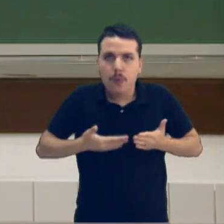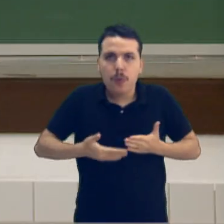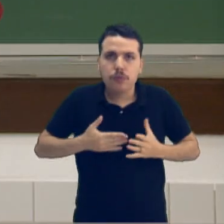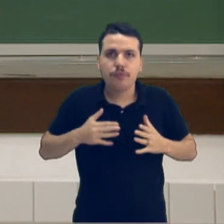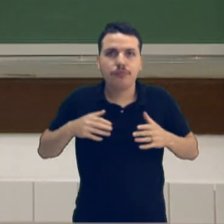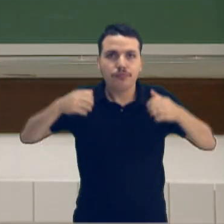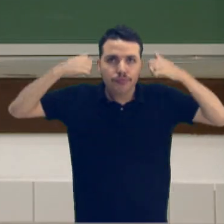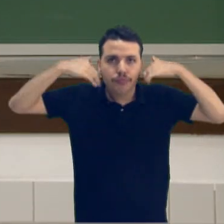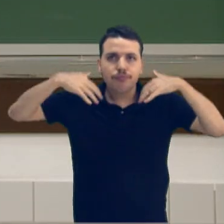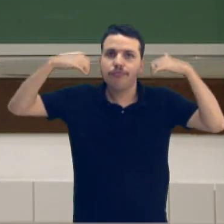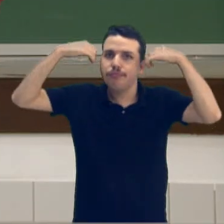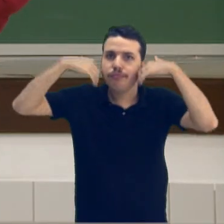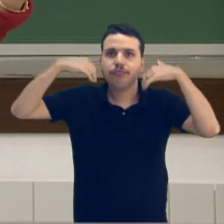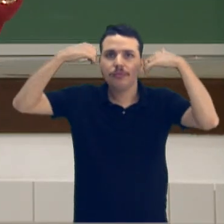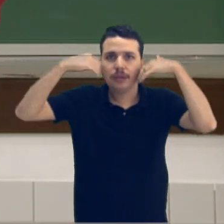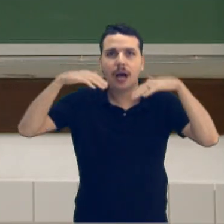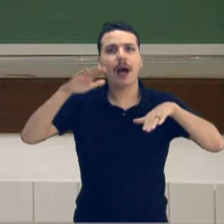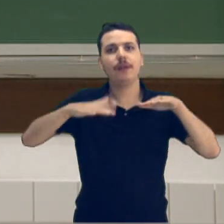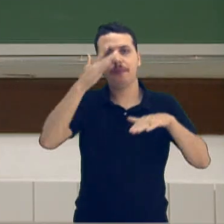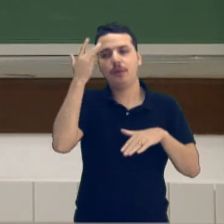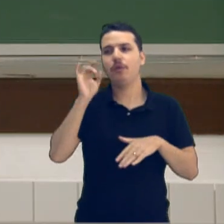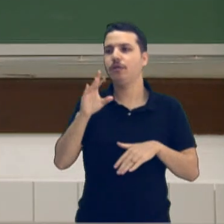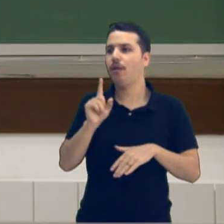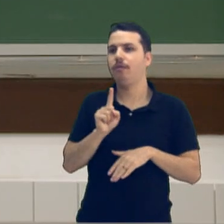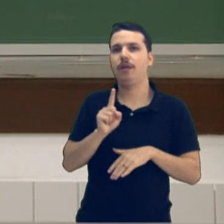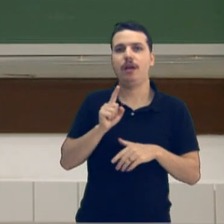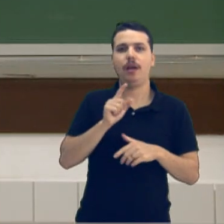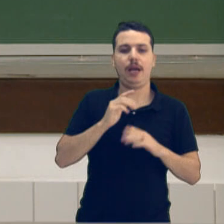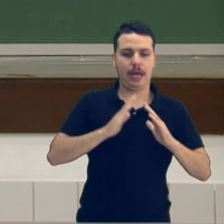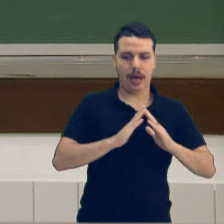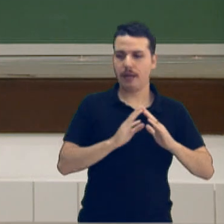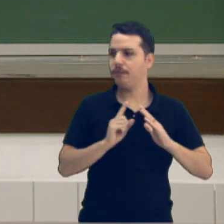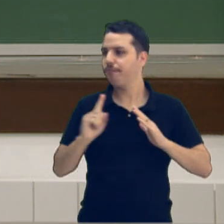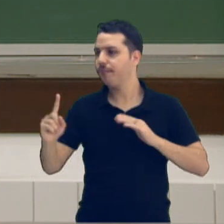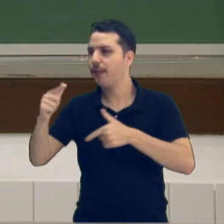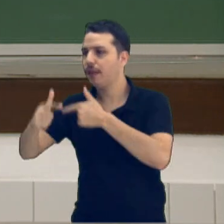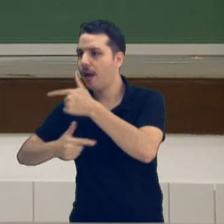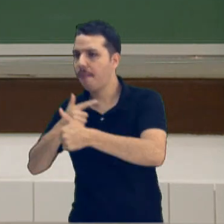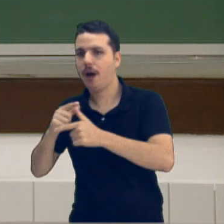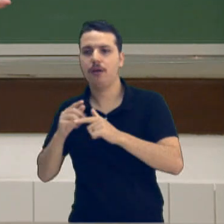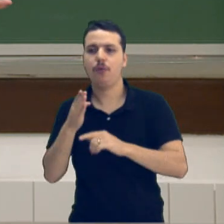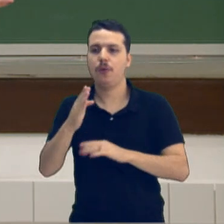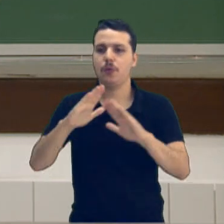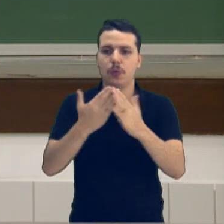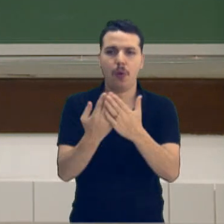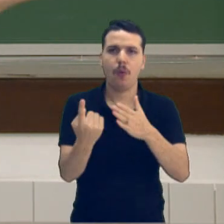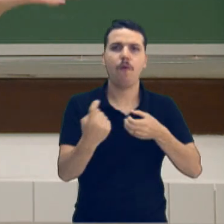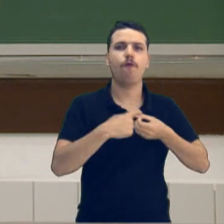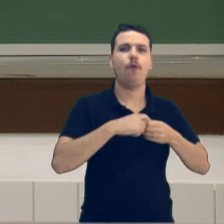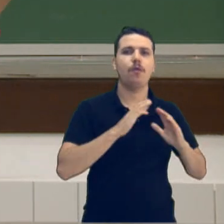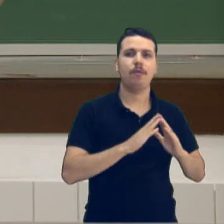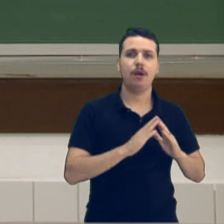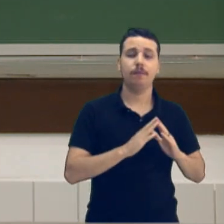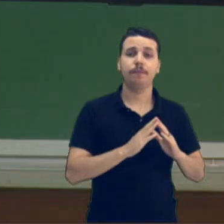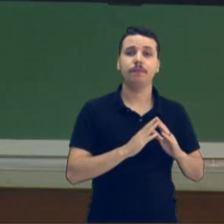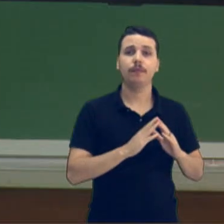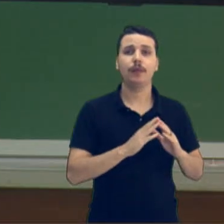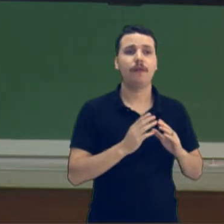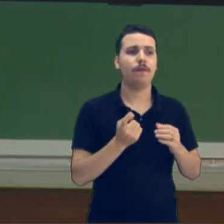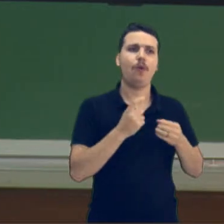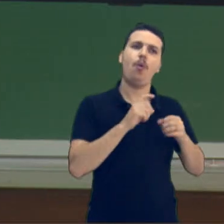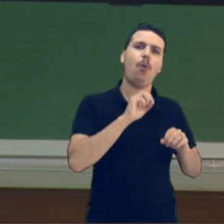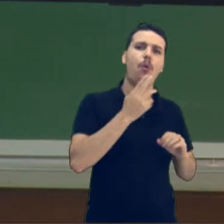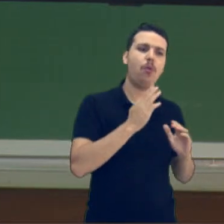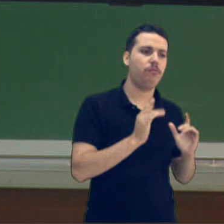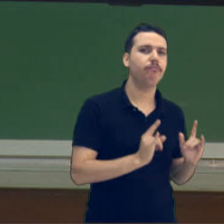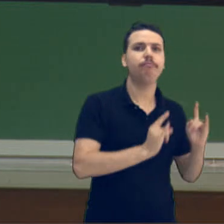só vão de casa para o trabalho, para a escola, voltam para casa, então moram em apartamentos, usufruem, né,